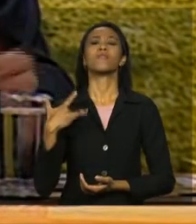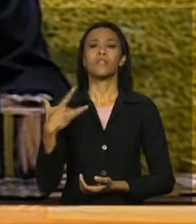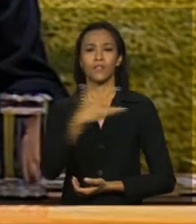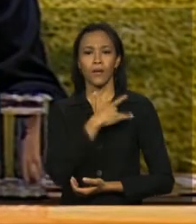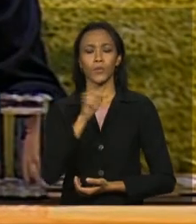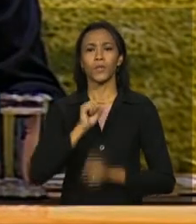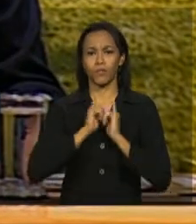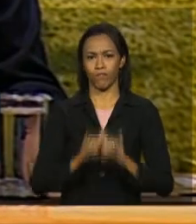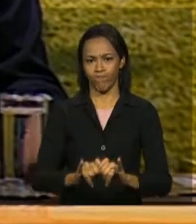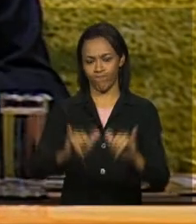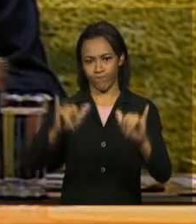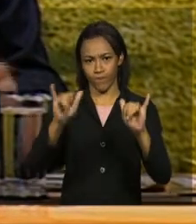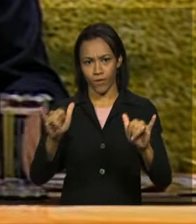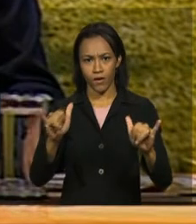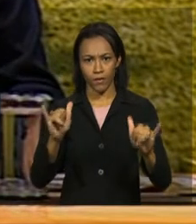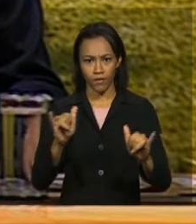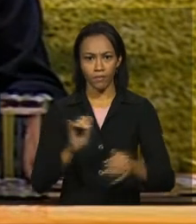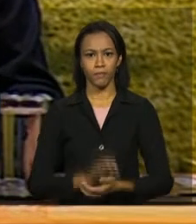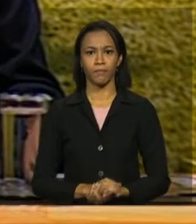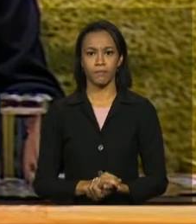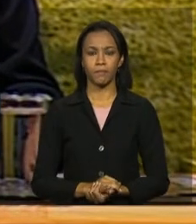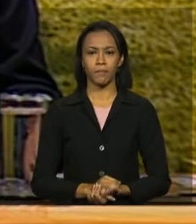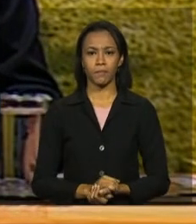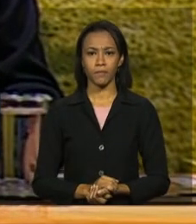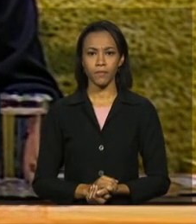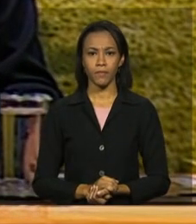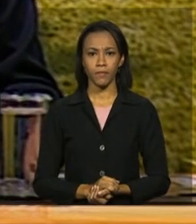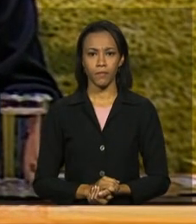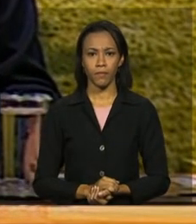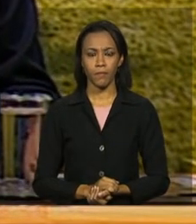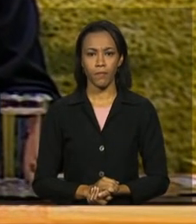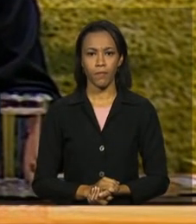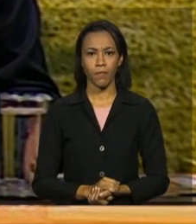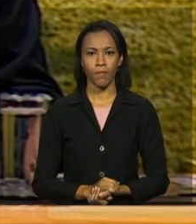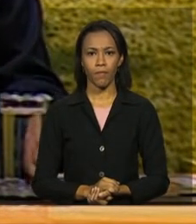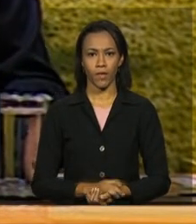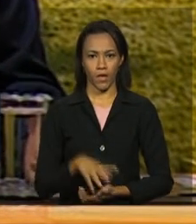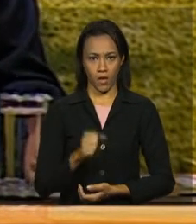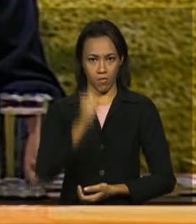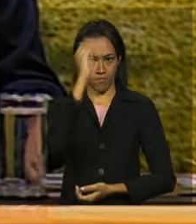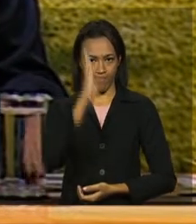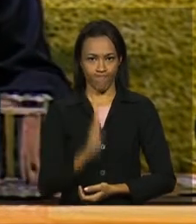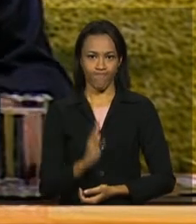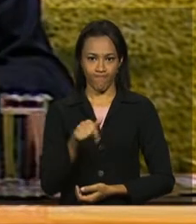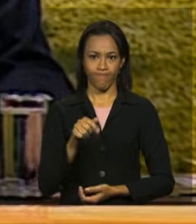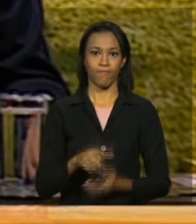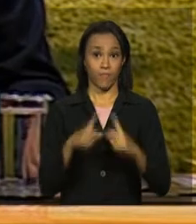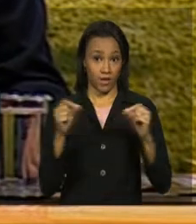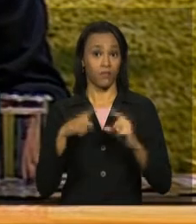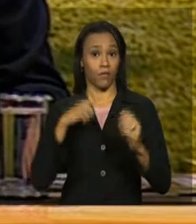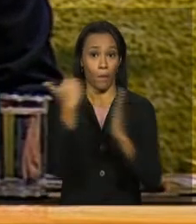saúde ali lugar estou lá na trata e além de saúde Brasil ele tem número